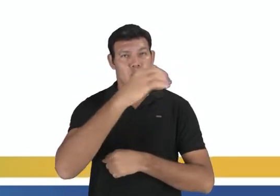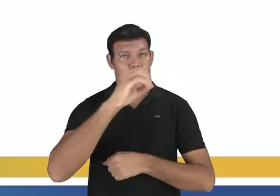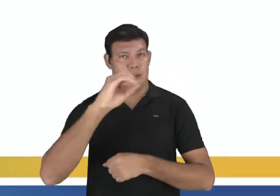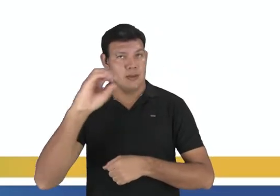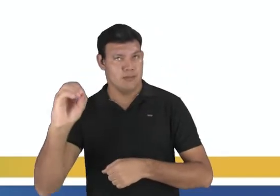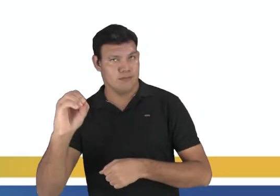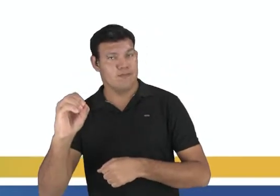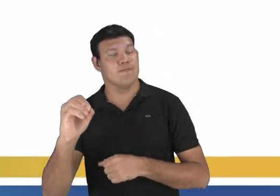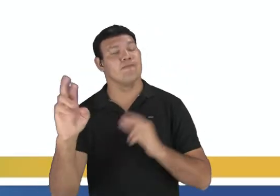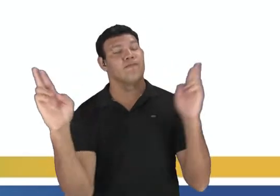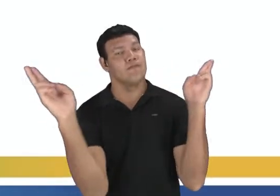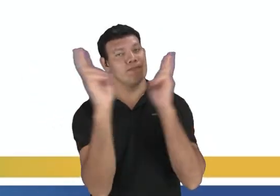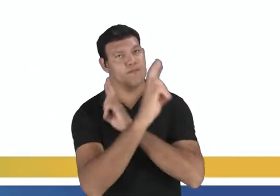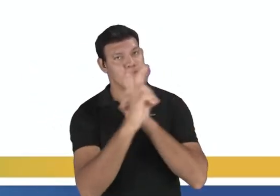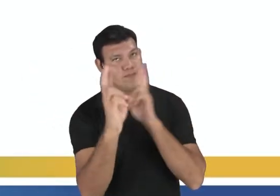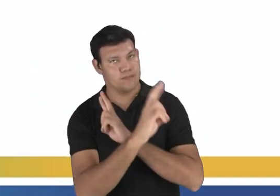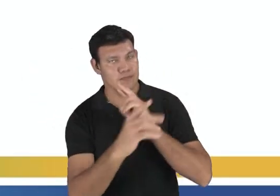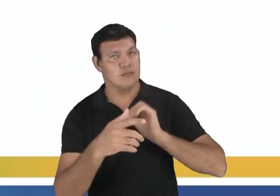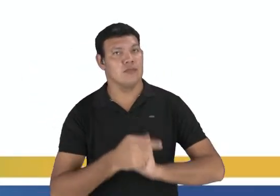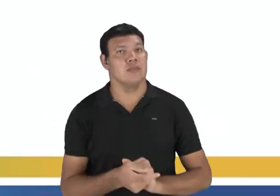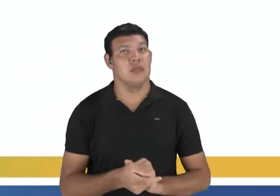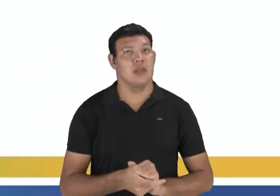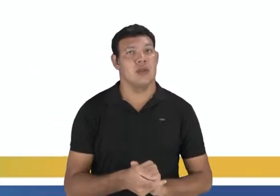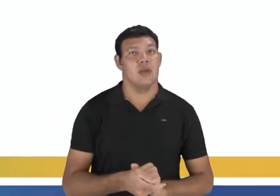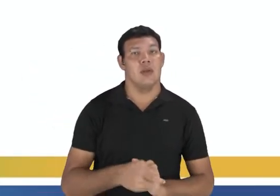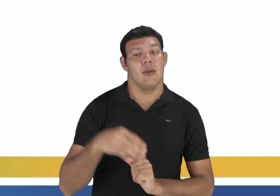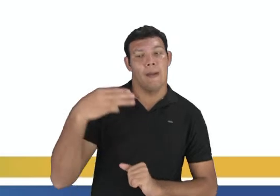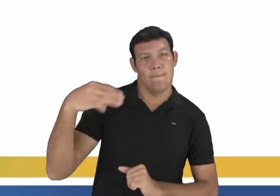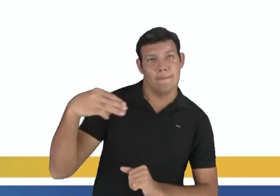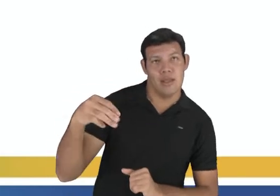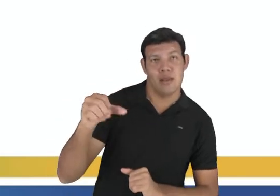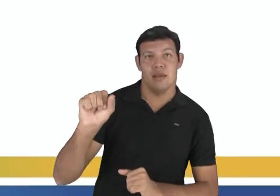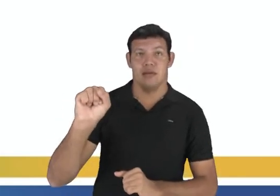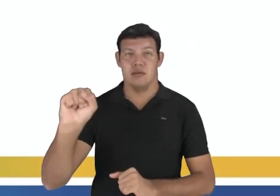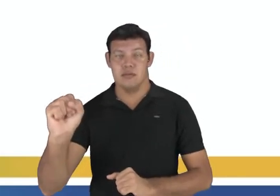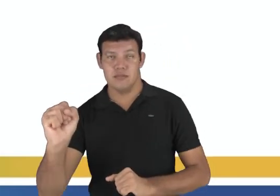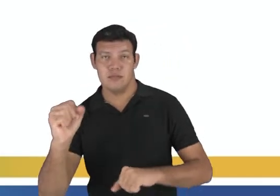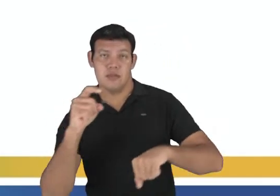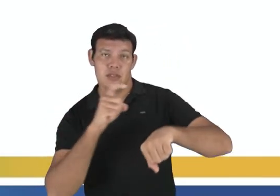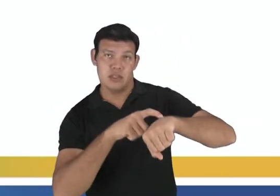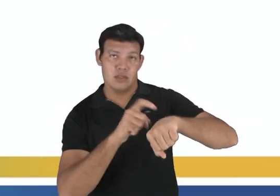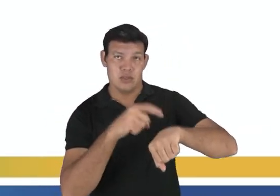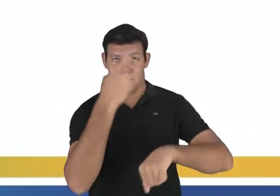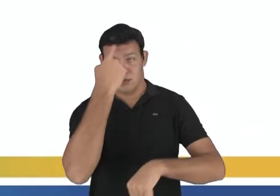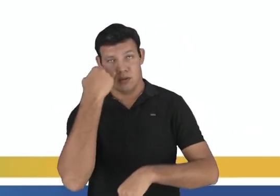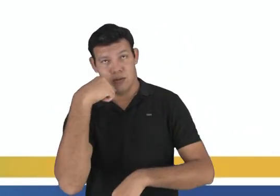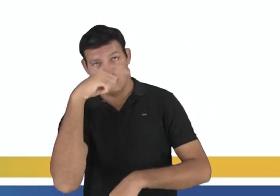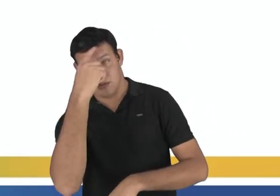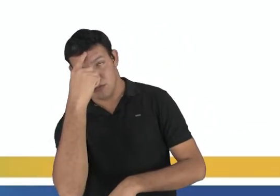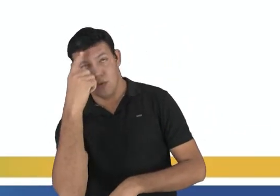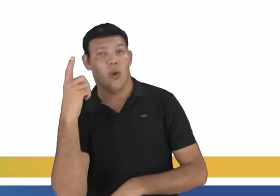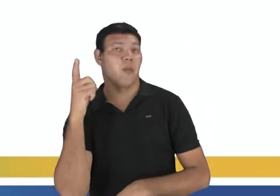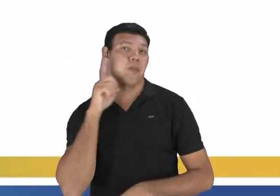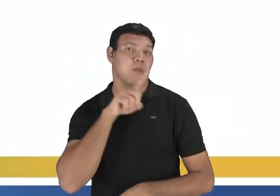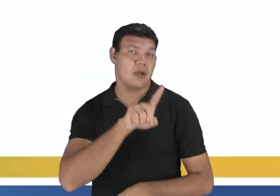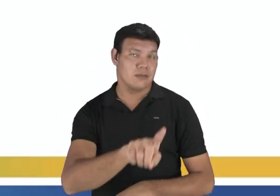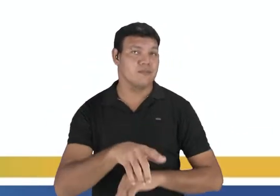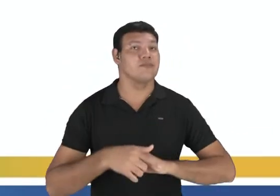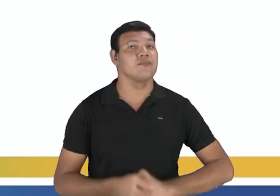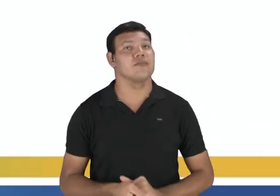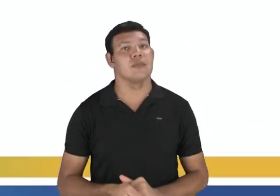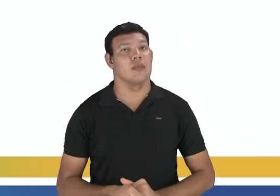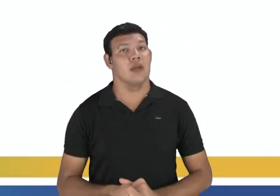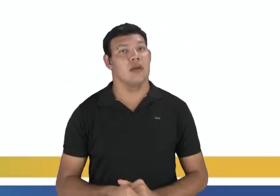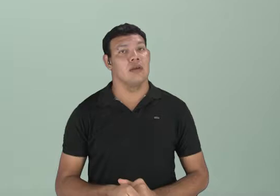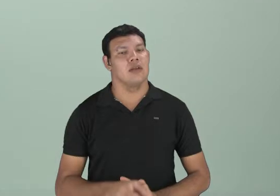estar relacionado sempre a minuto, segundo, tempo, hora, dias, e todas